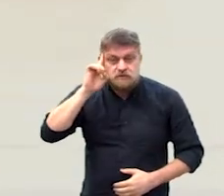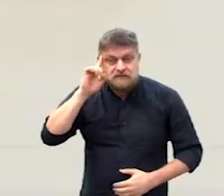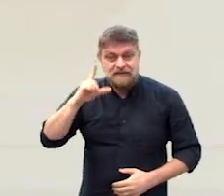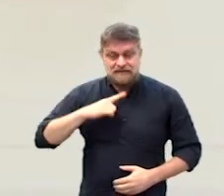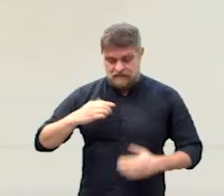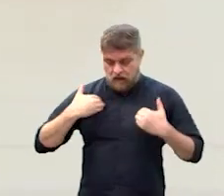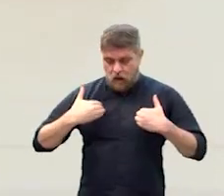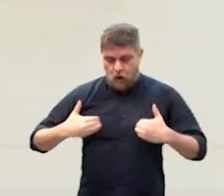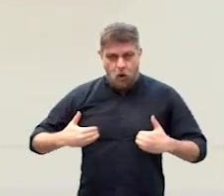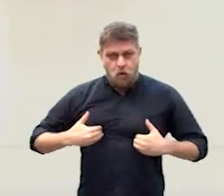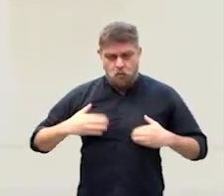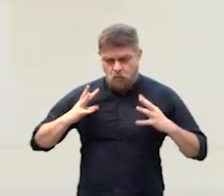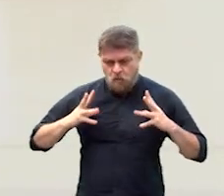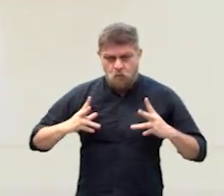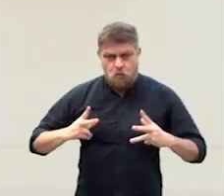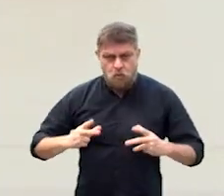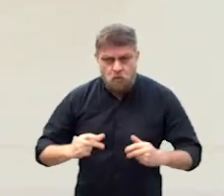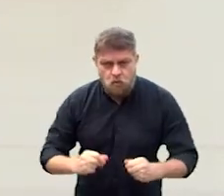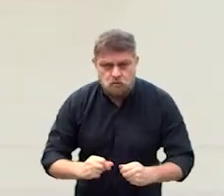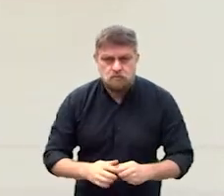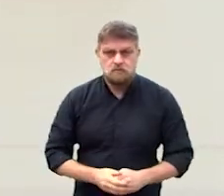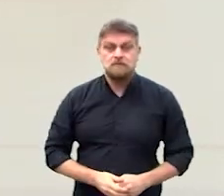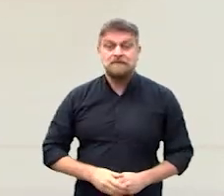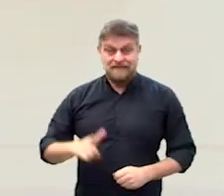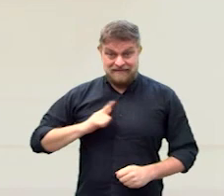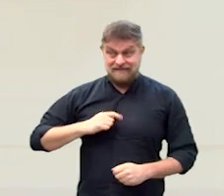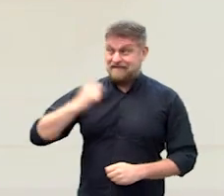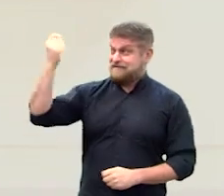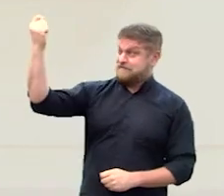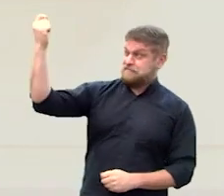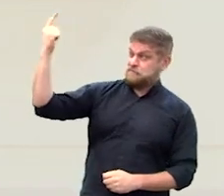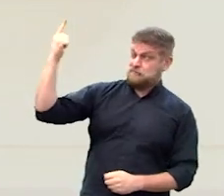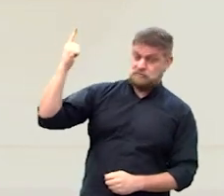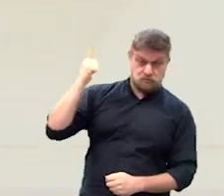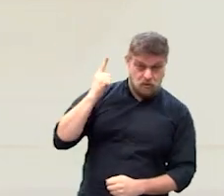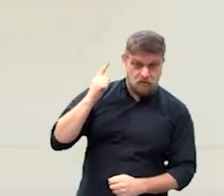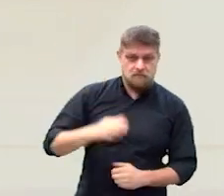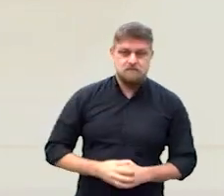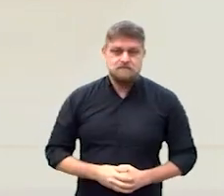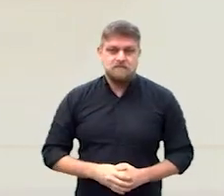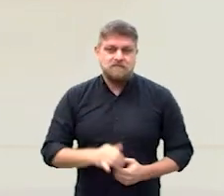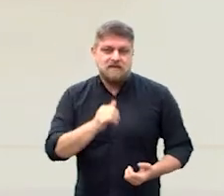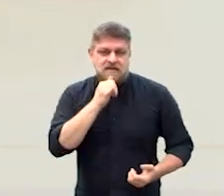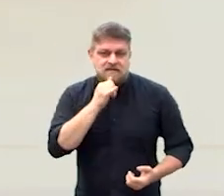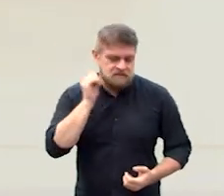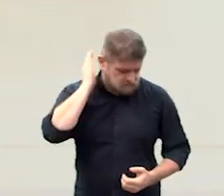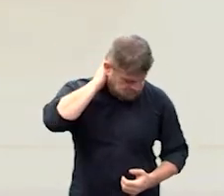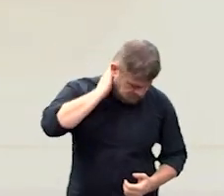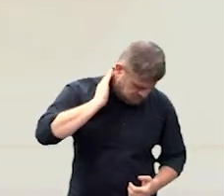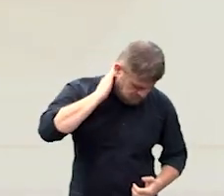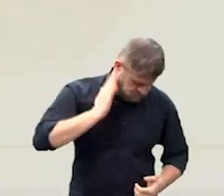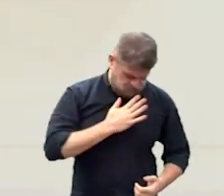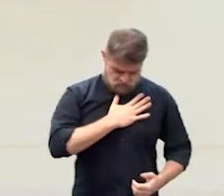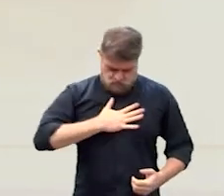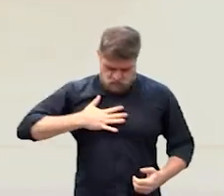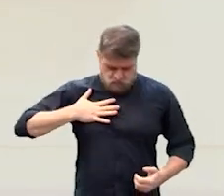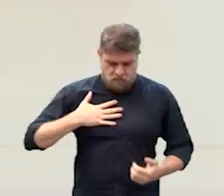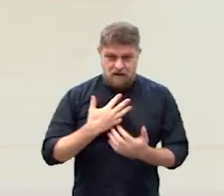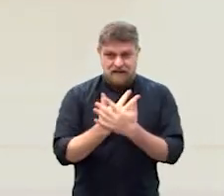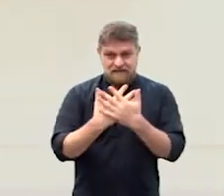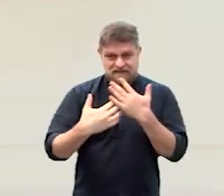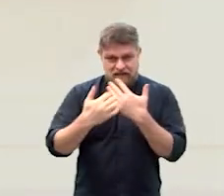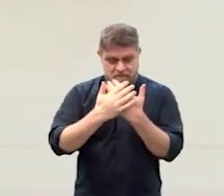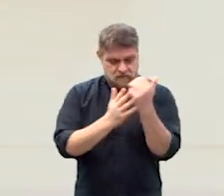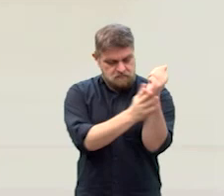ele precisa ser aplicado em todas as áreas do seu corpo que estejam expostas ao sol, como nuca, pescoço,